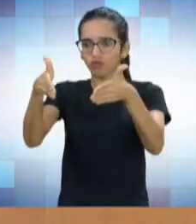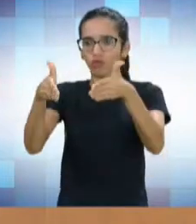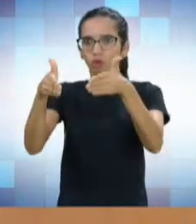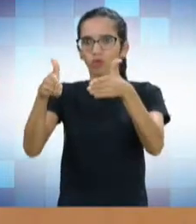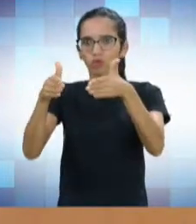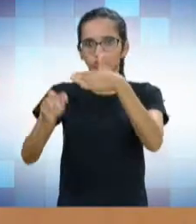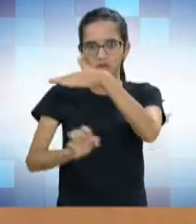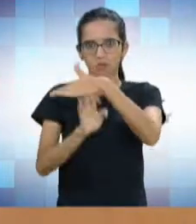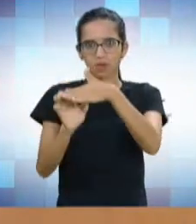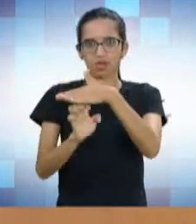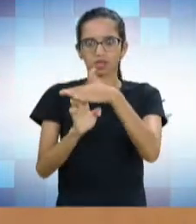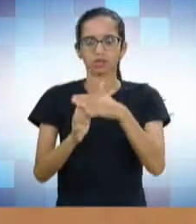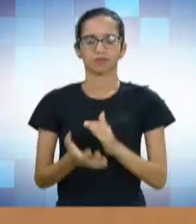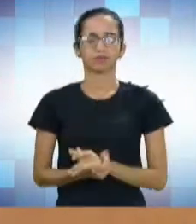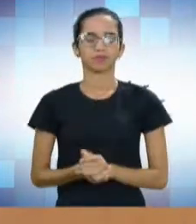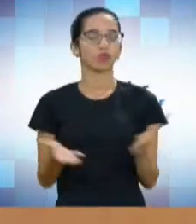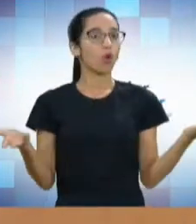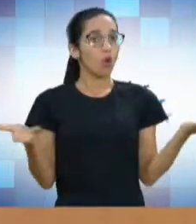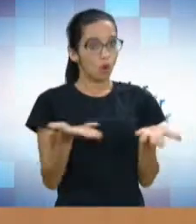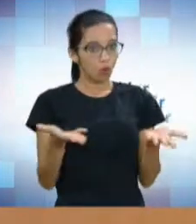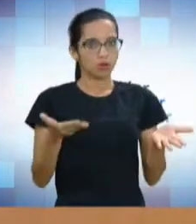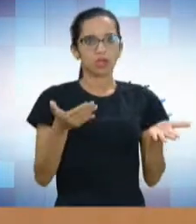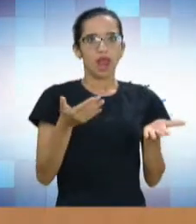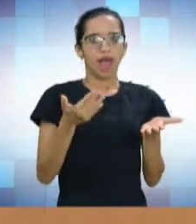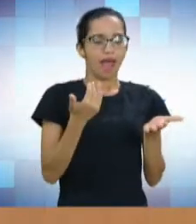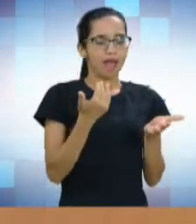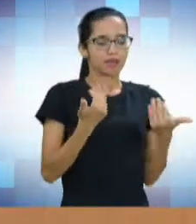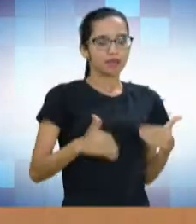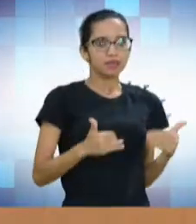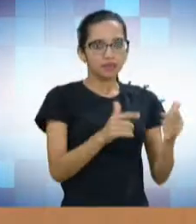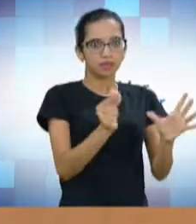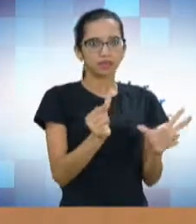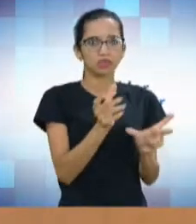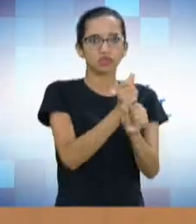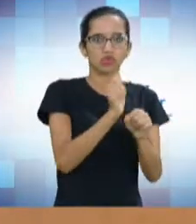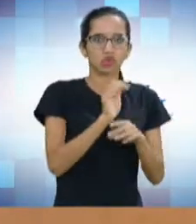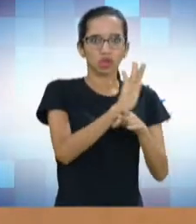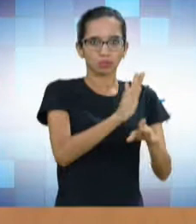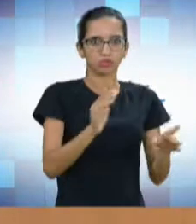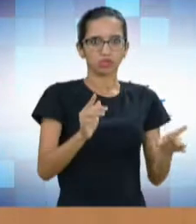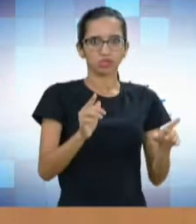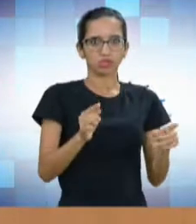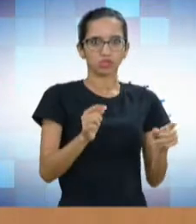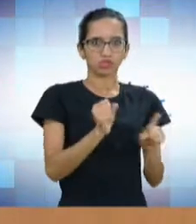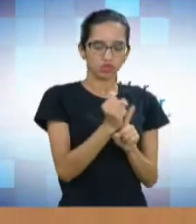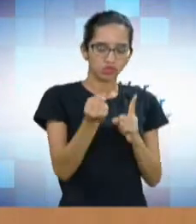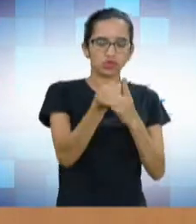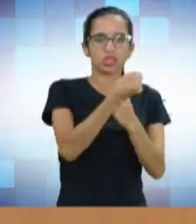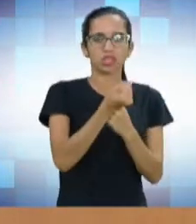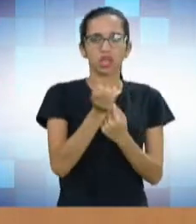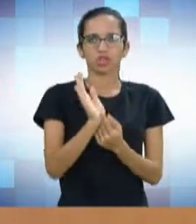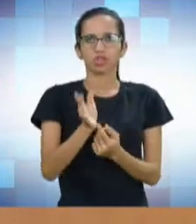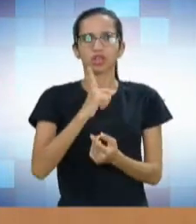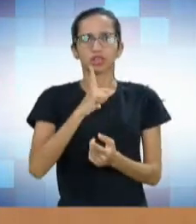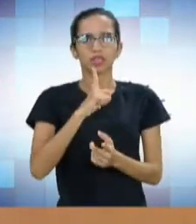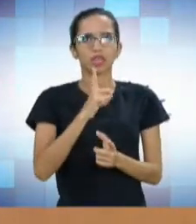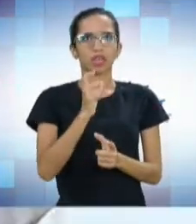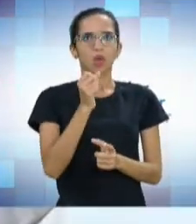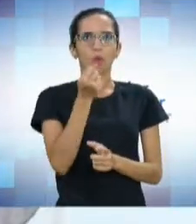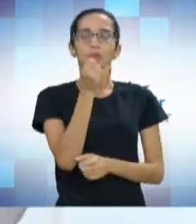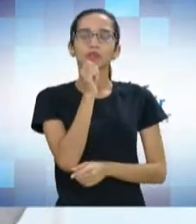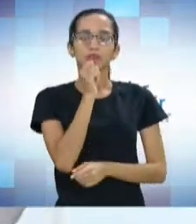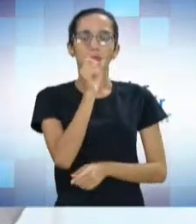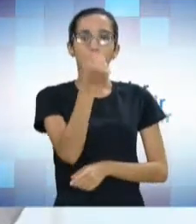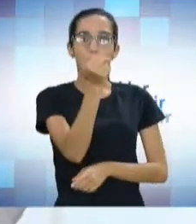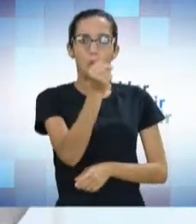hoje a secretaria de economia solidária ela administra mais de 40 pontos e são muito lavanderias com várias famílias mulheres